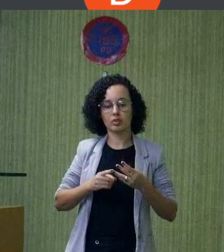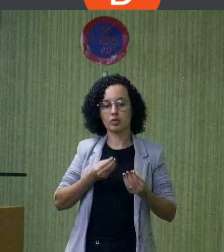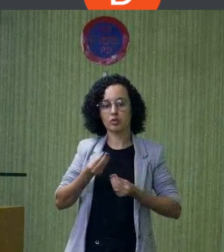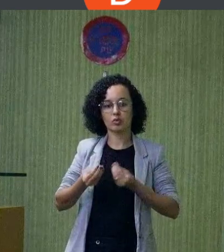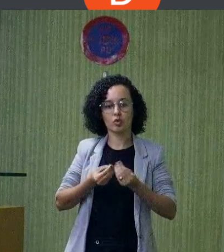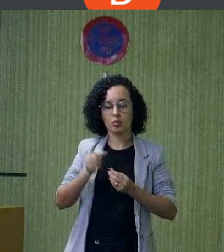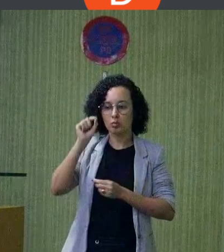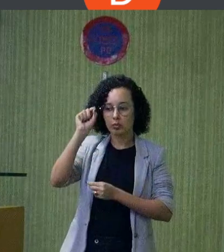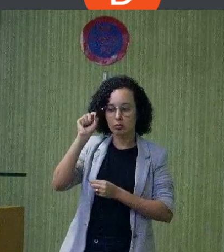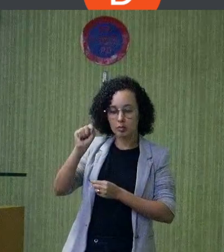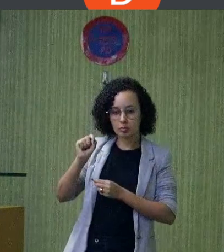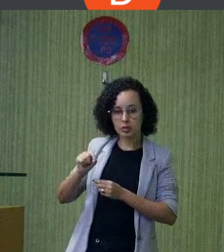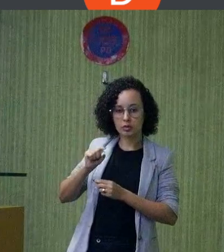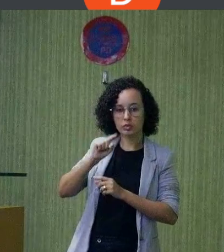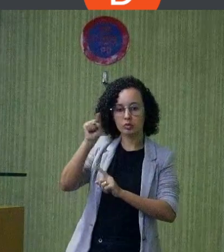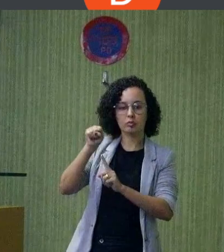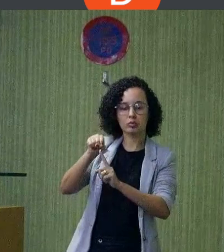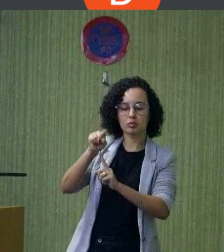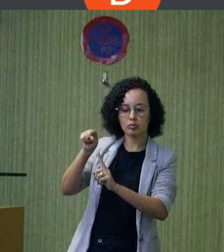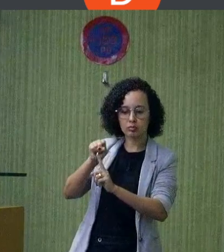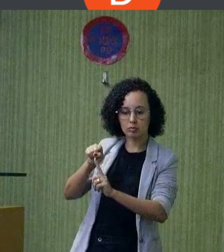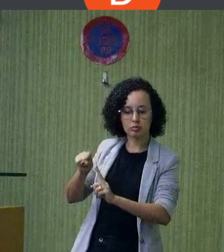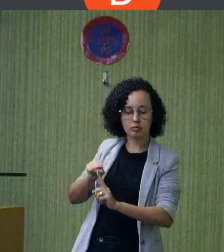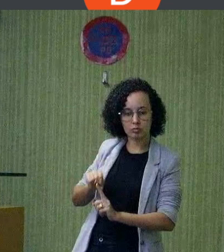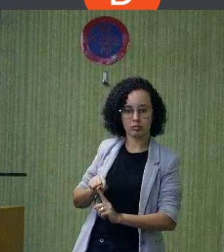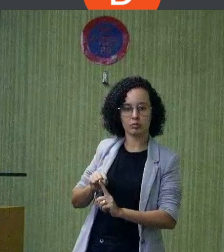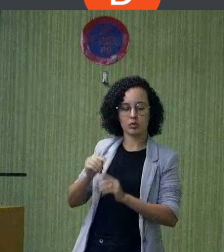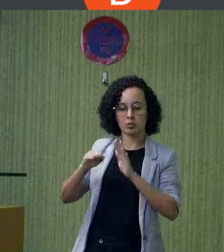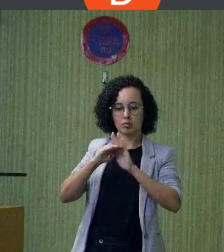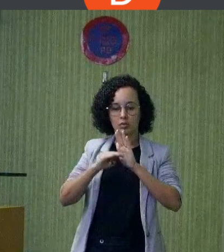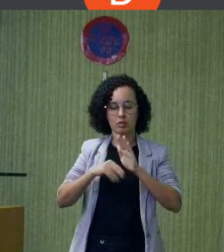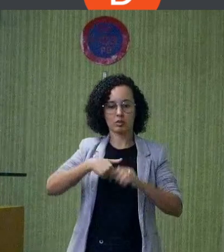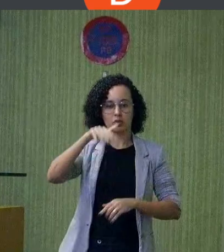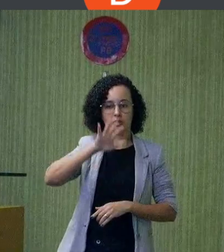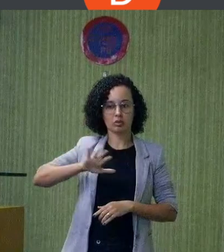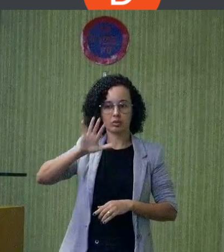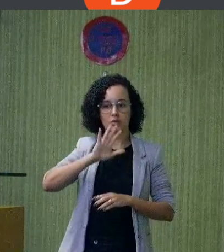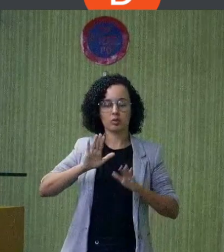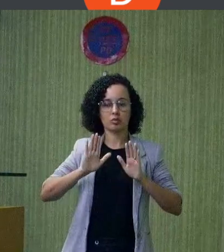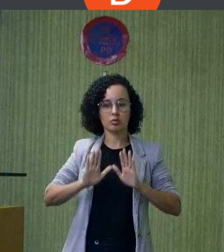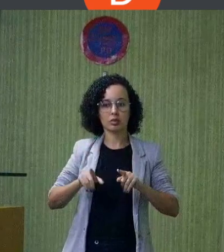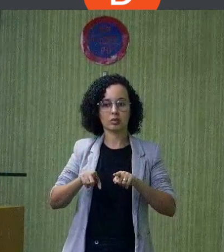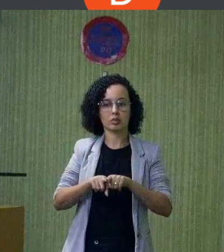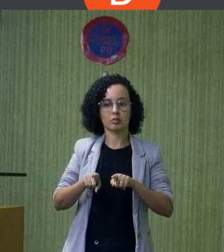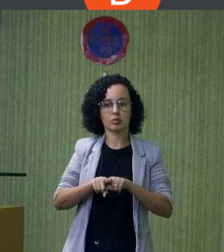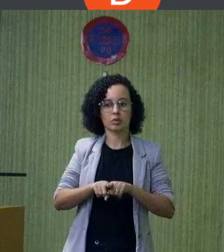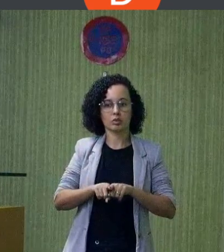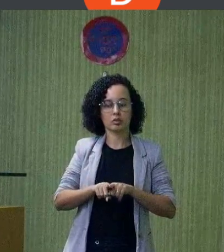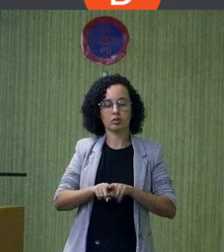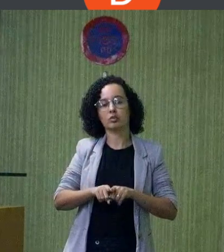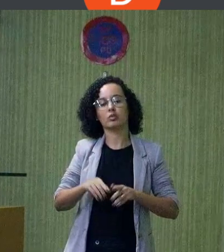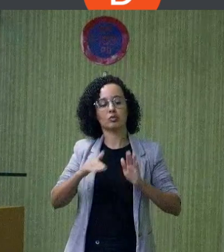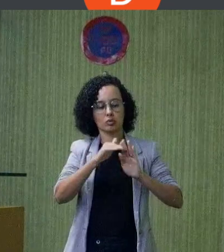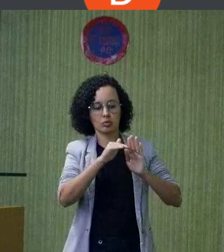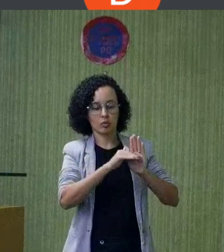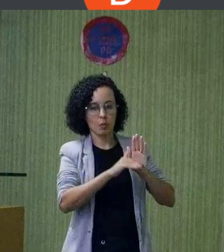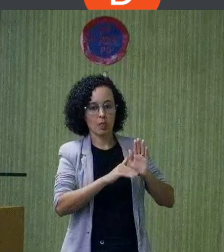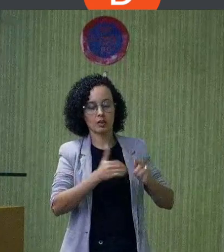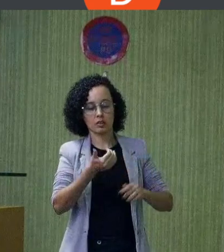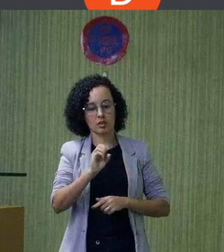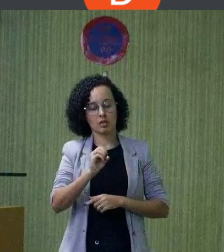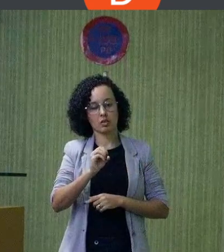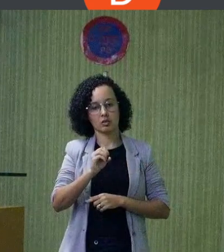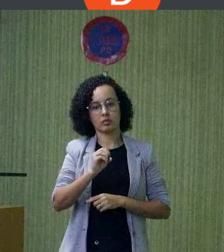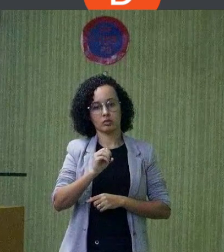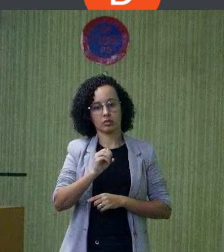portanto são diretrizes que não afetam apenas o plano nacional mas também os planos decenais de estados e municípios são 10 diretrizes a